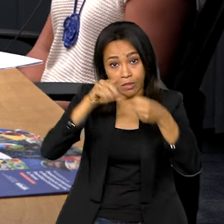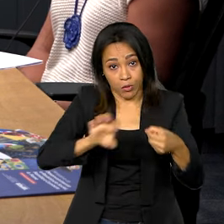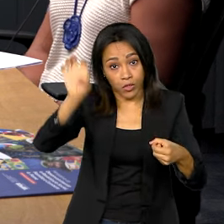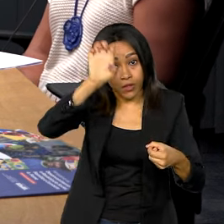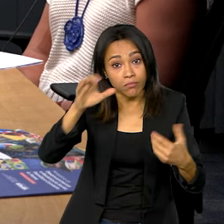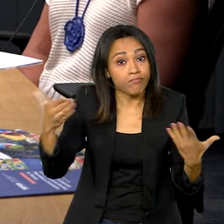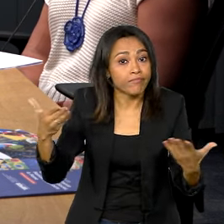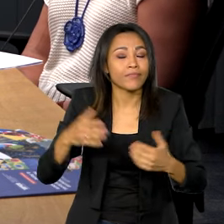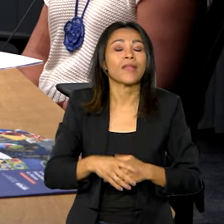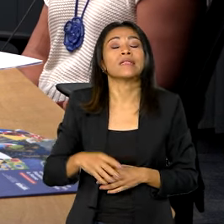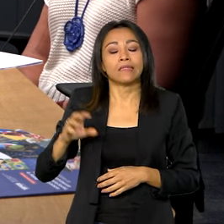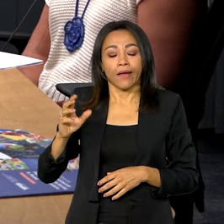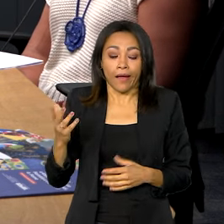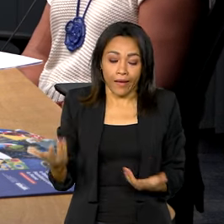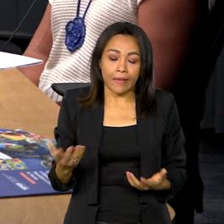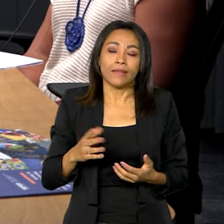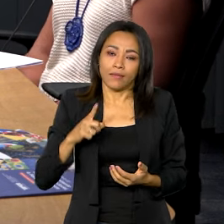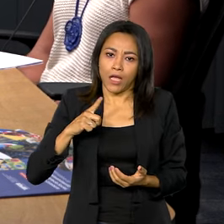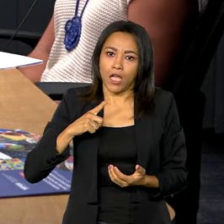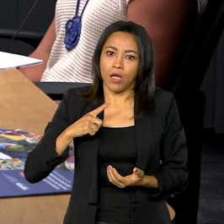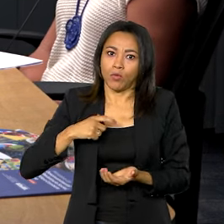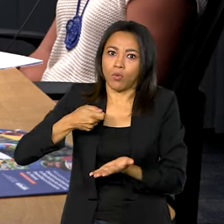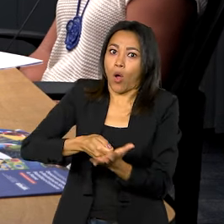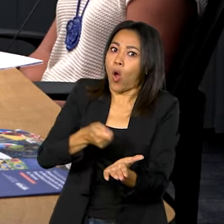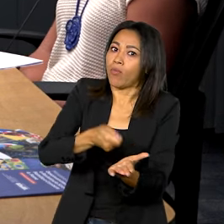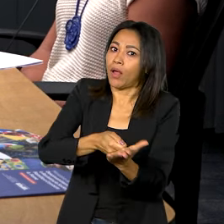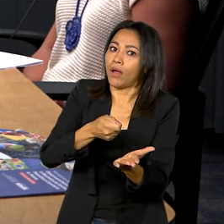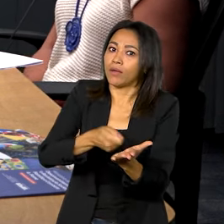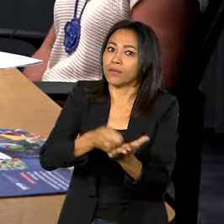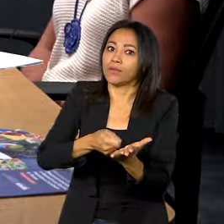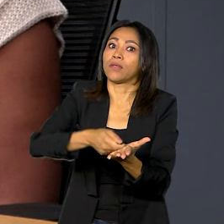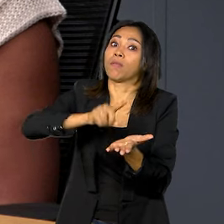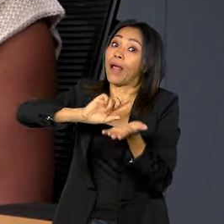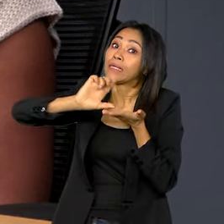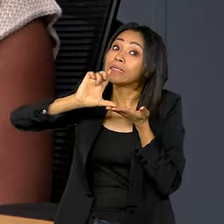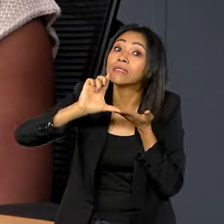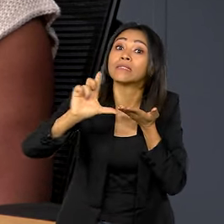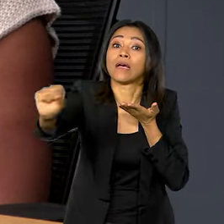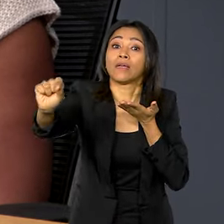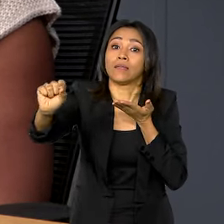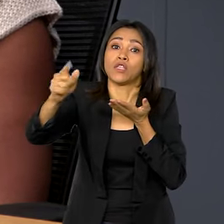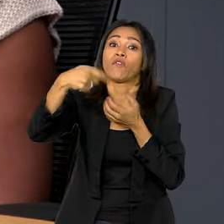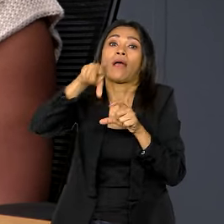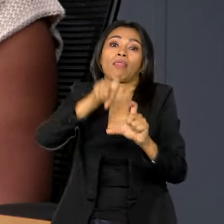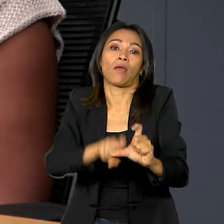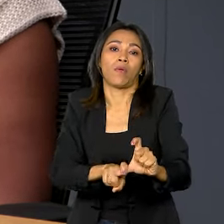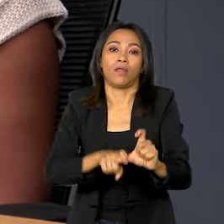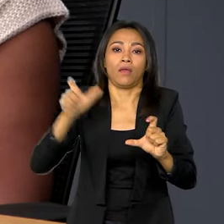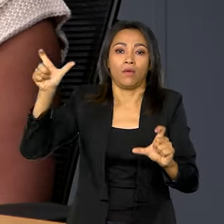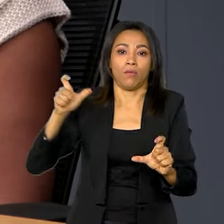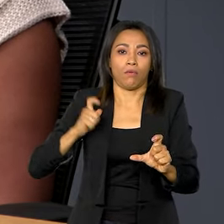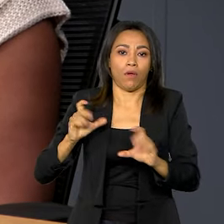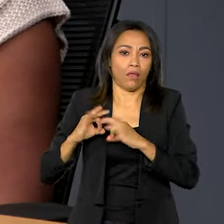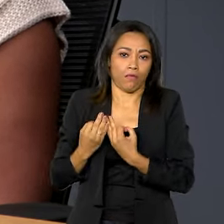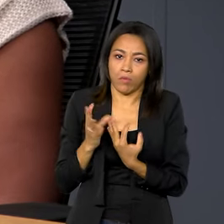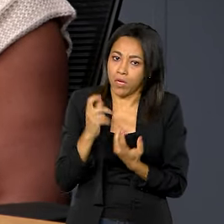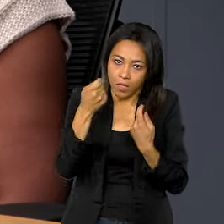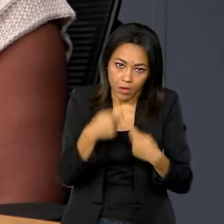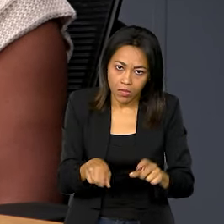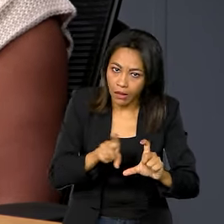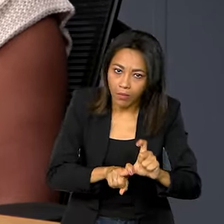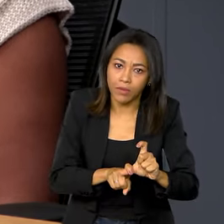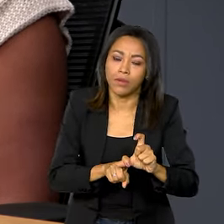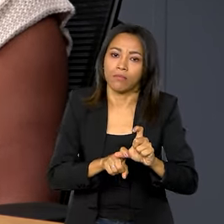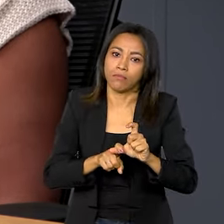Então a gente tem uma uma cobrança muito grande sabe qual a porta de saída do programa Bolsa Família mas o que a gente precisa